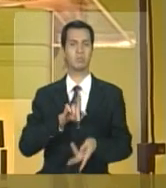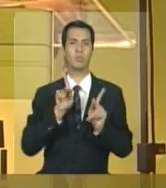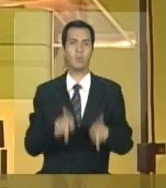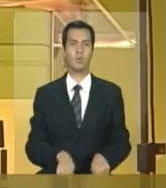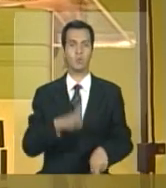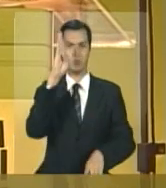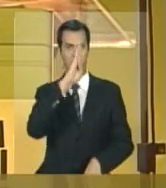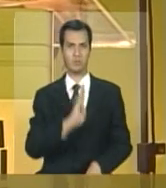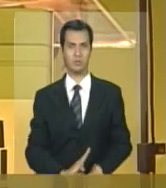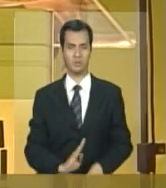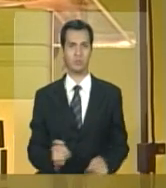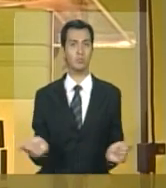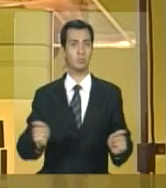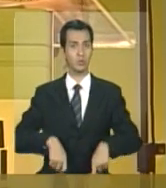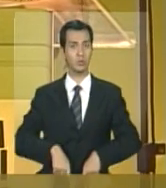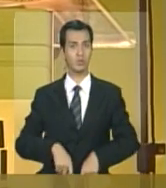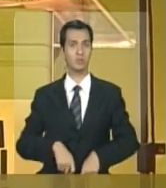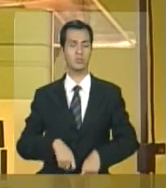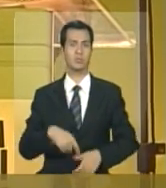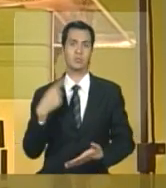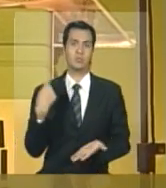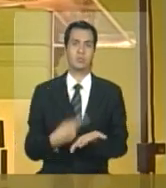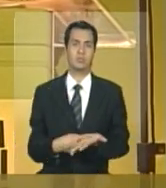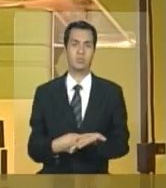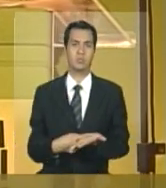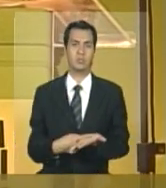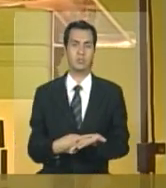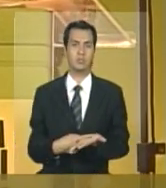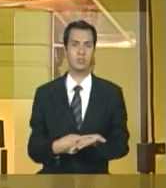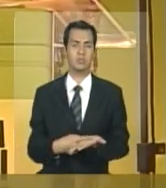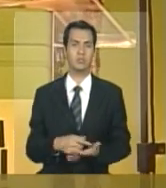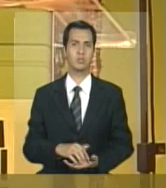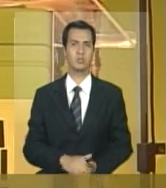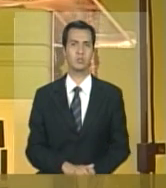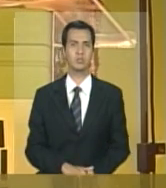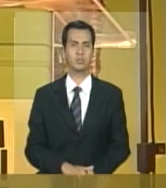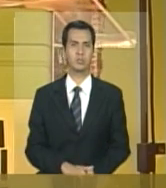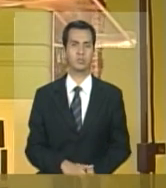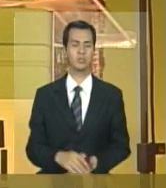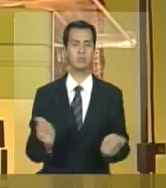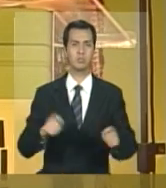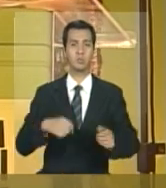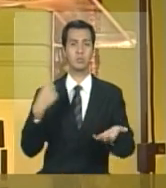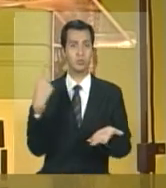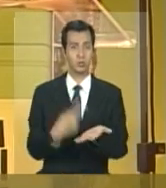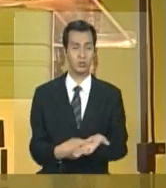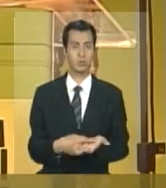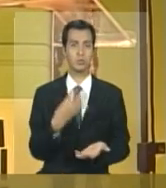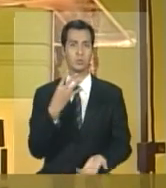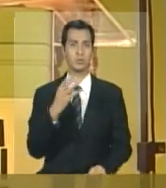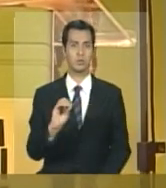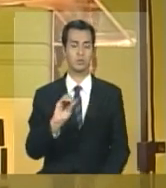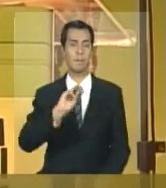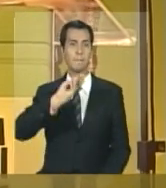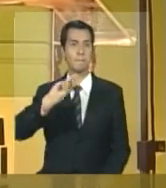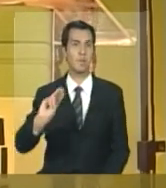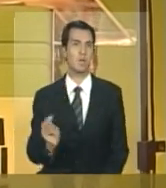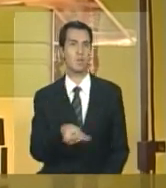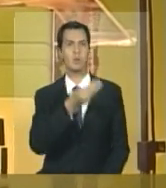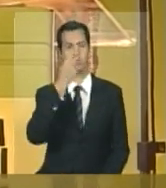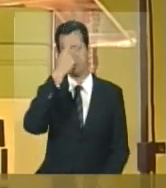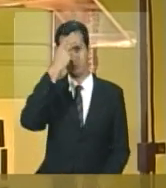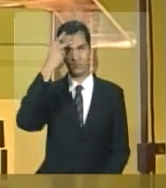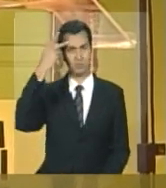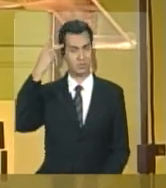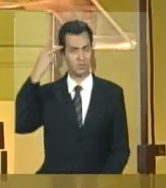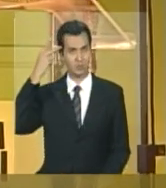população brasileira possa contar com a retirada de mais de 40 milhões de pessoas da